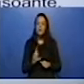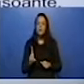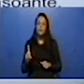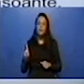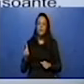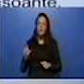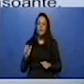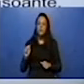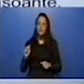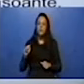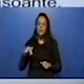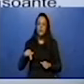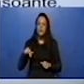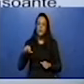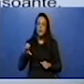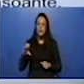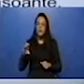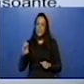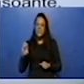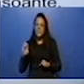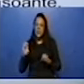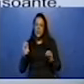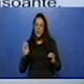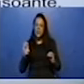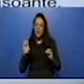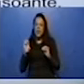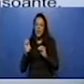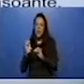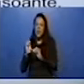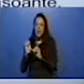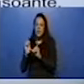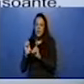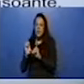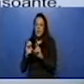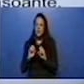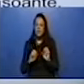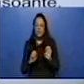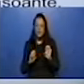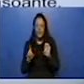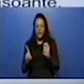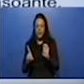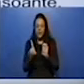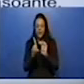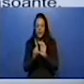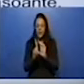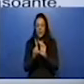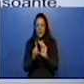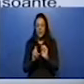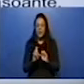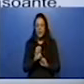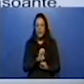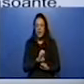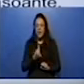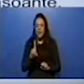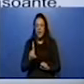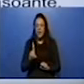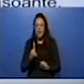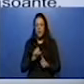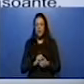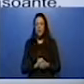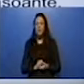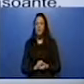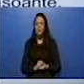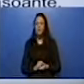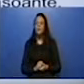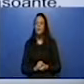ficar no passado, danced. A gente só acrescentou a letra D, porque já terminava em letra E. Aí,